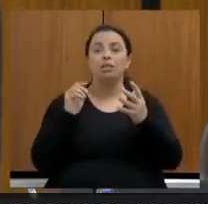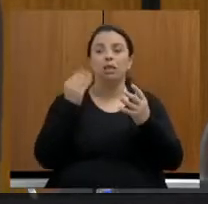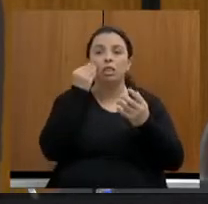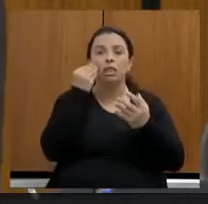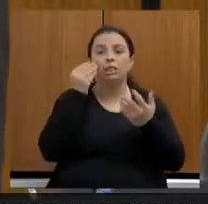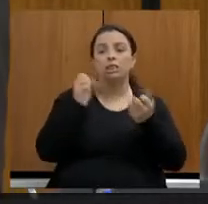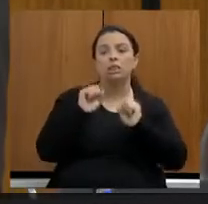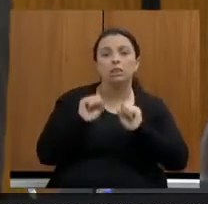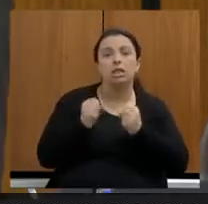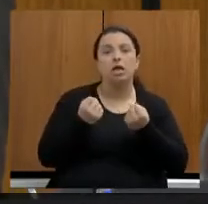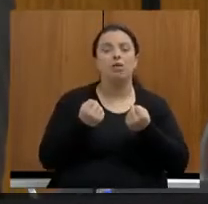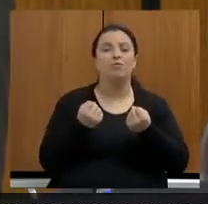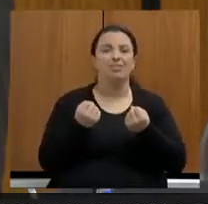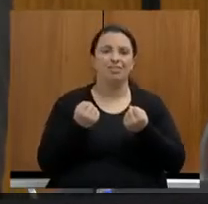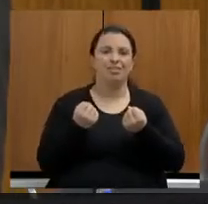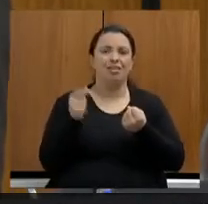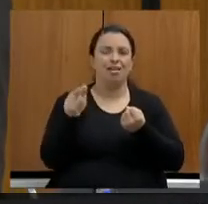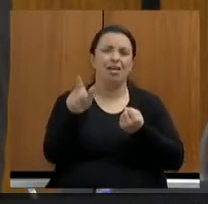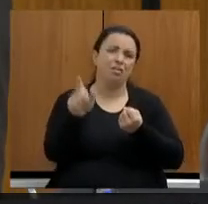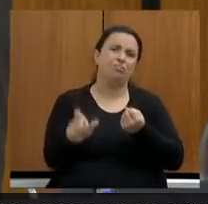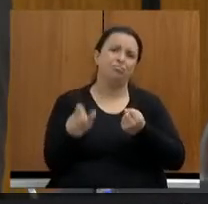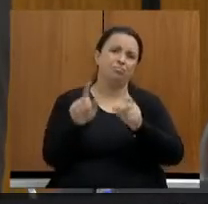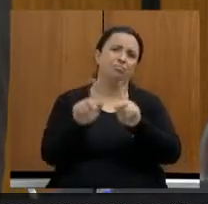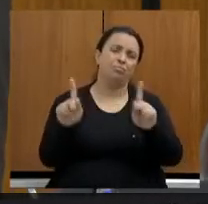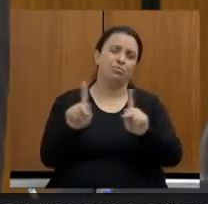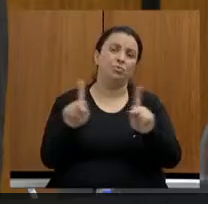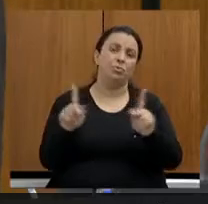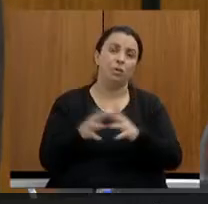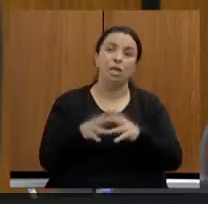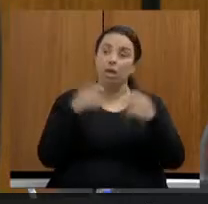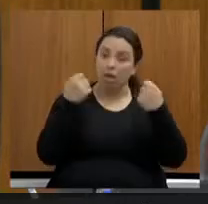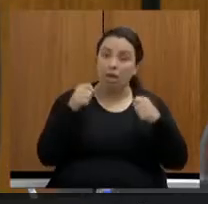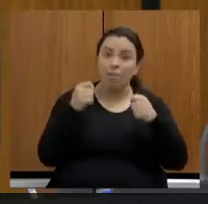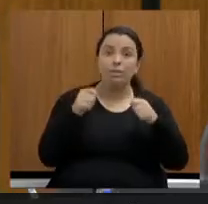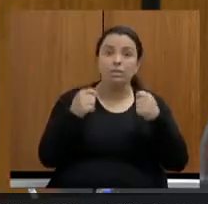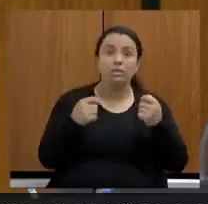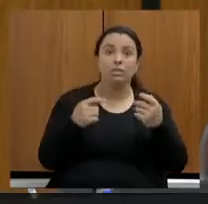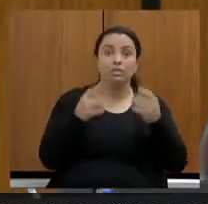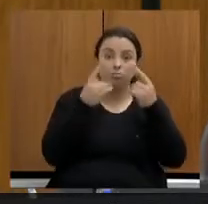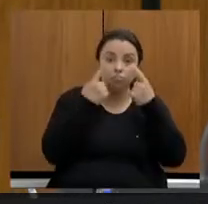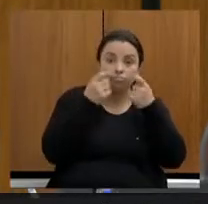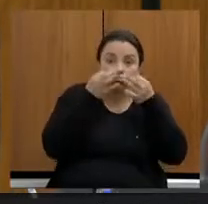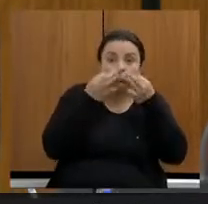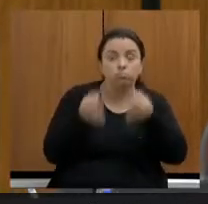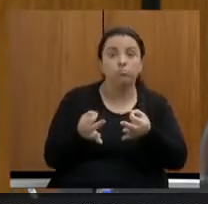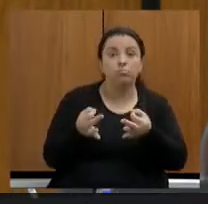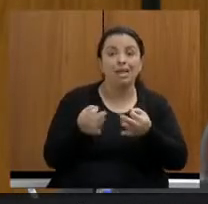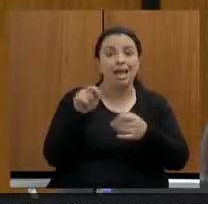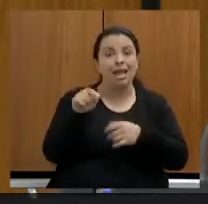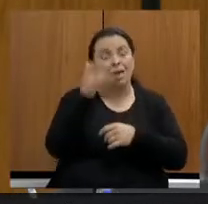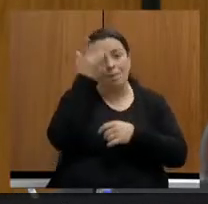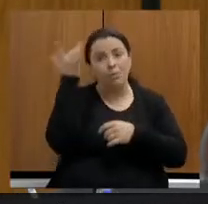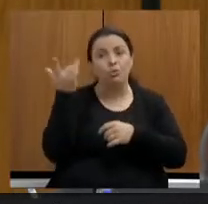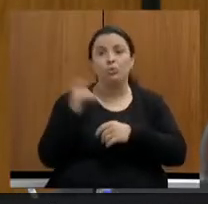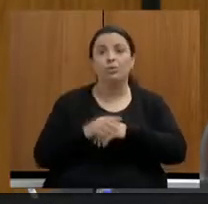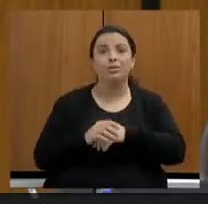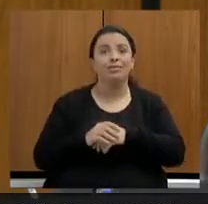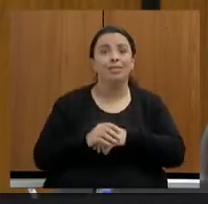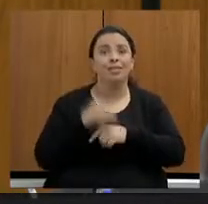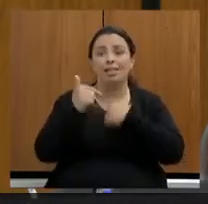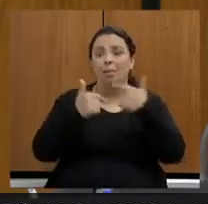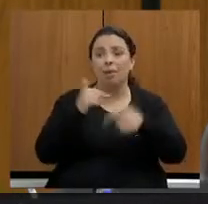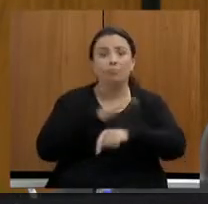e precisa ser feito Professor Julio porque são pessoas que dão um tempo integral ensino superior